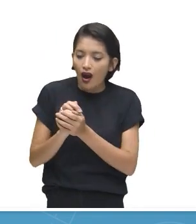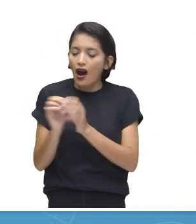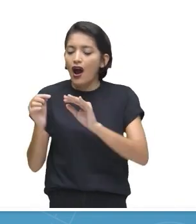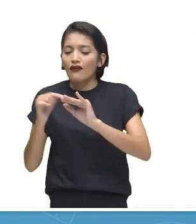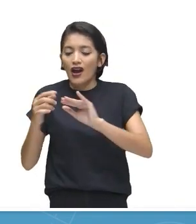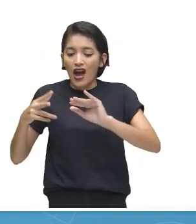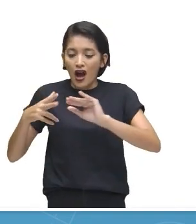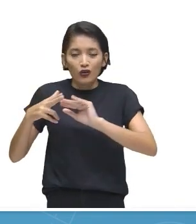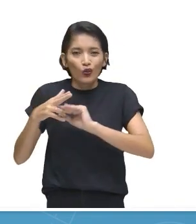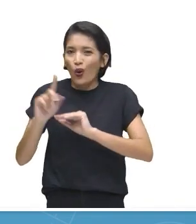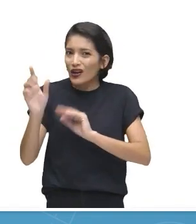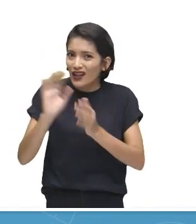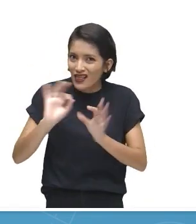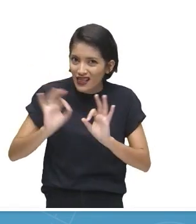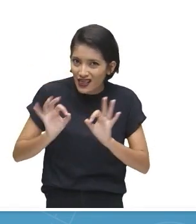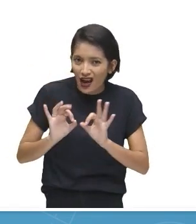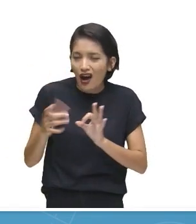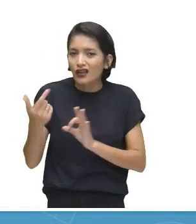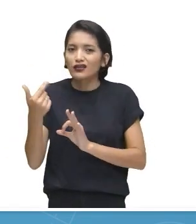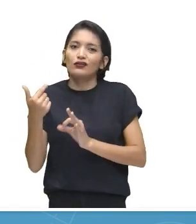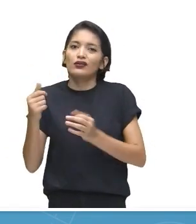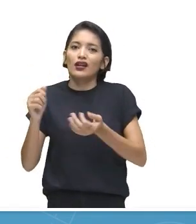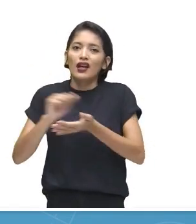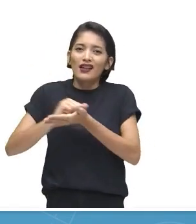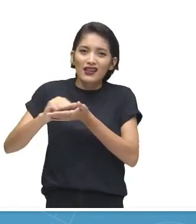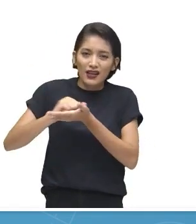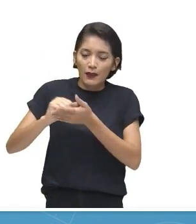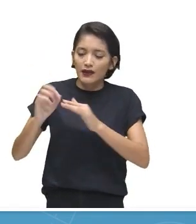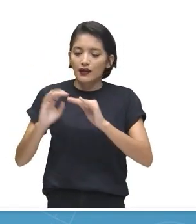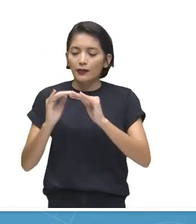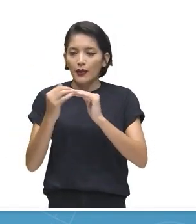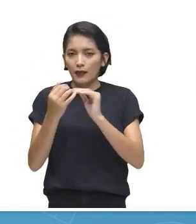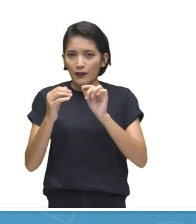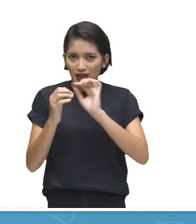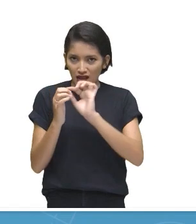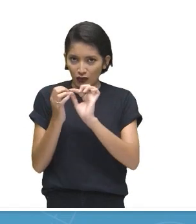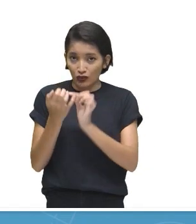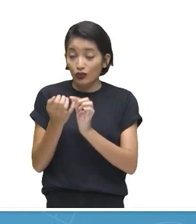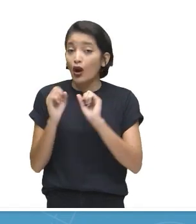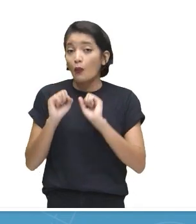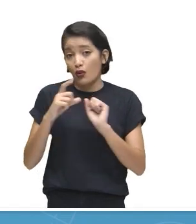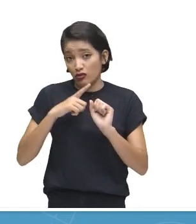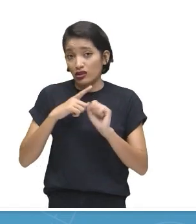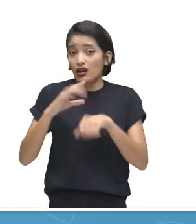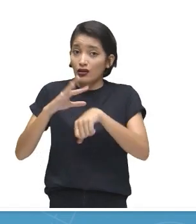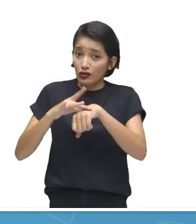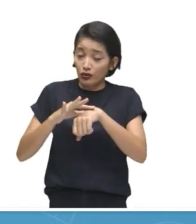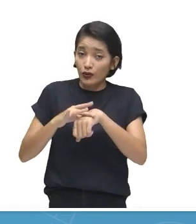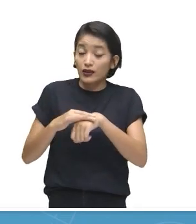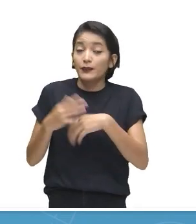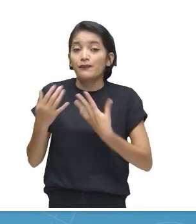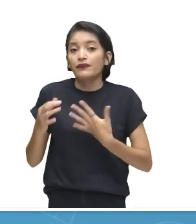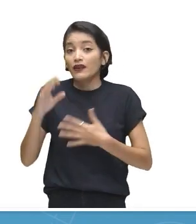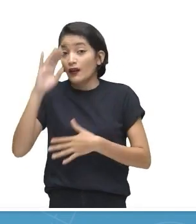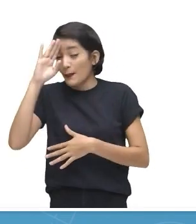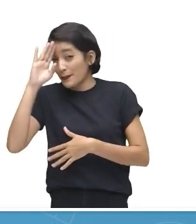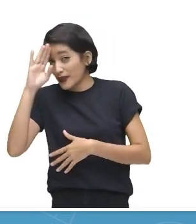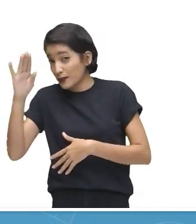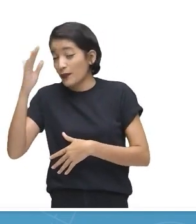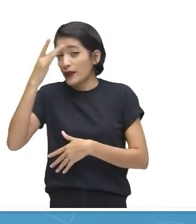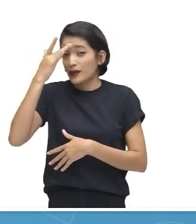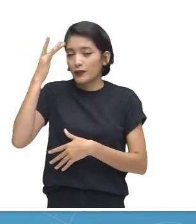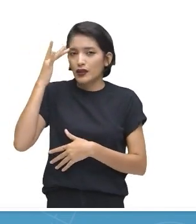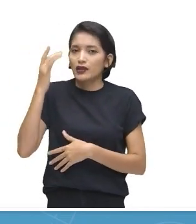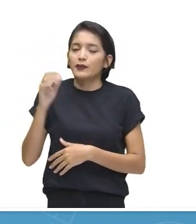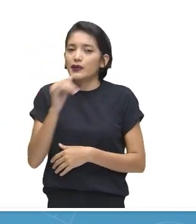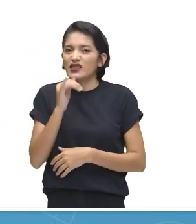muito grandes e não tem uma higiene correta, ela pode contrair algumas doenças, né? Principalmente aquelas pessoas que ficam ali